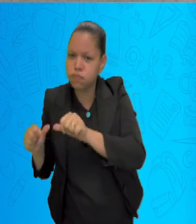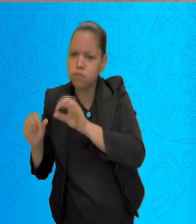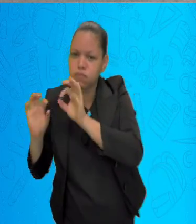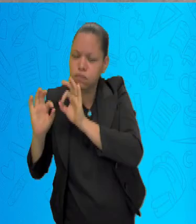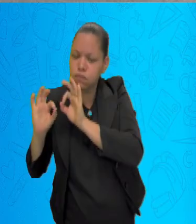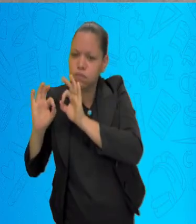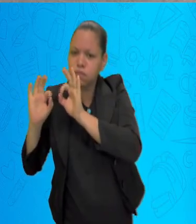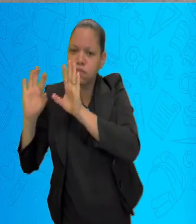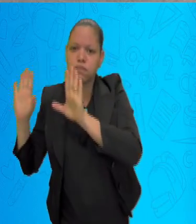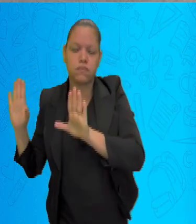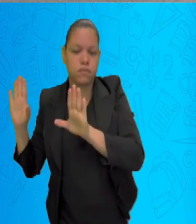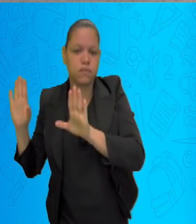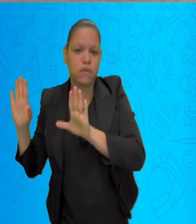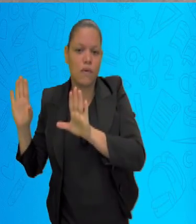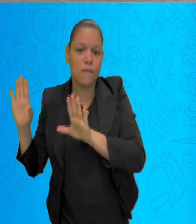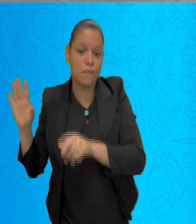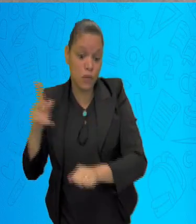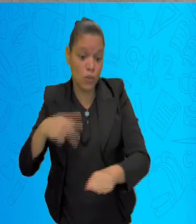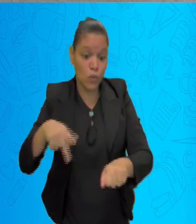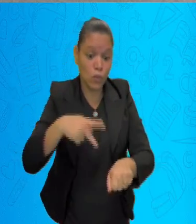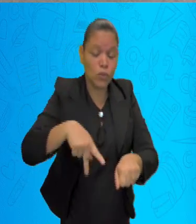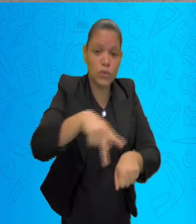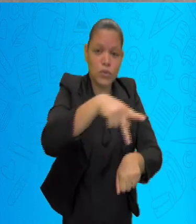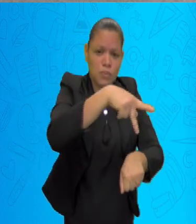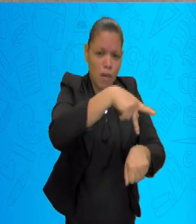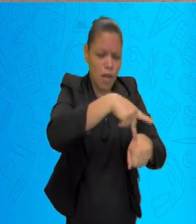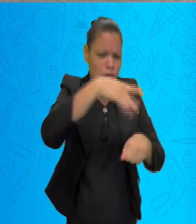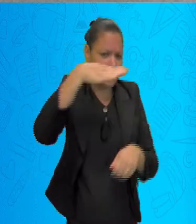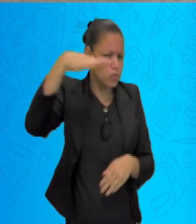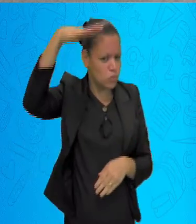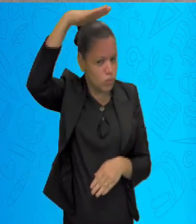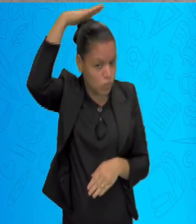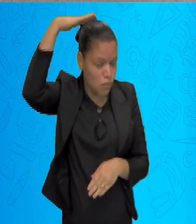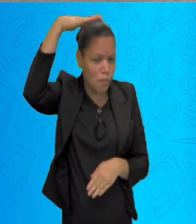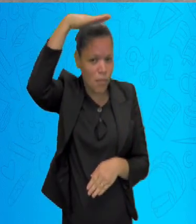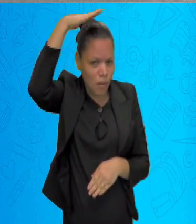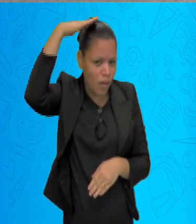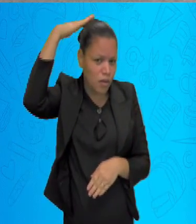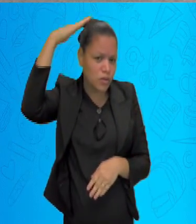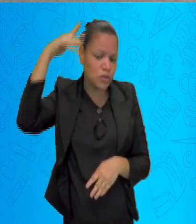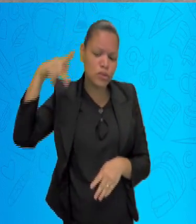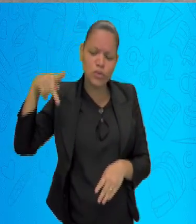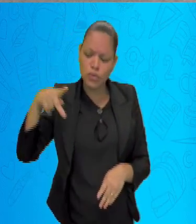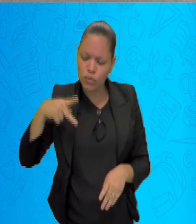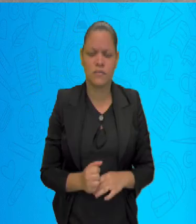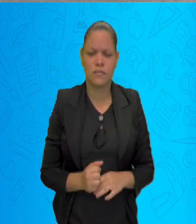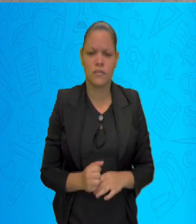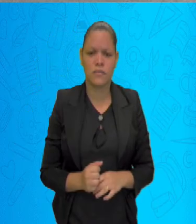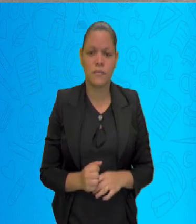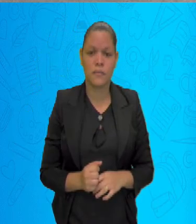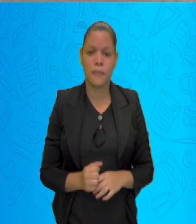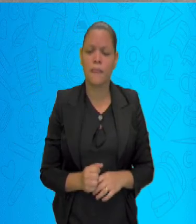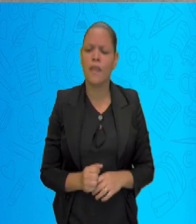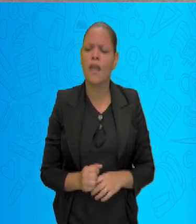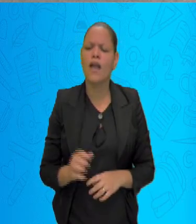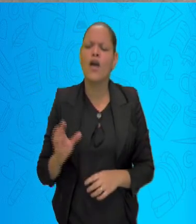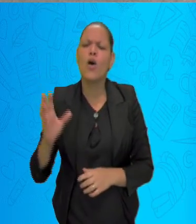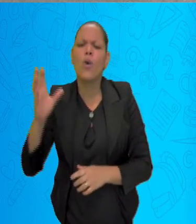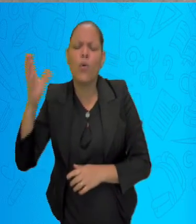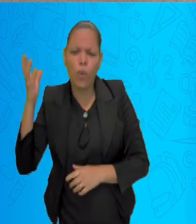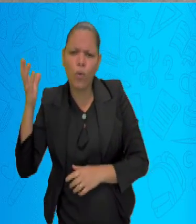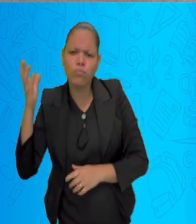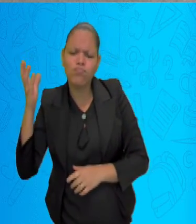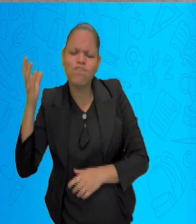Os países do México e do Peru envolviam dentro destas reformas. Esta medida,